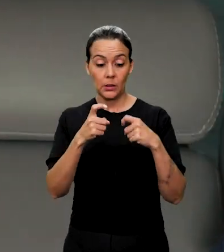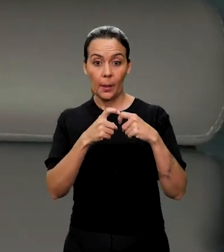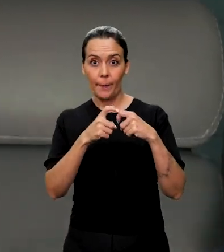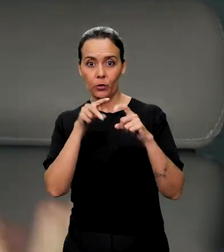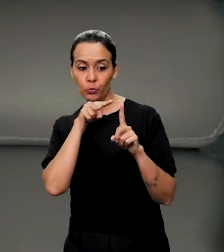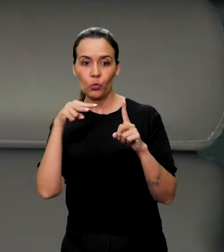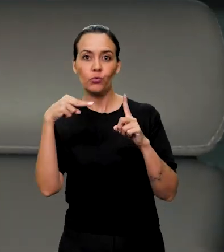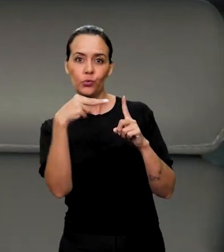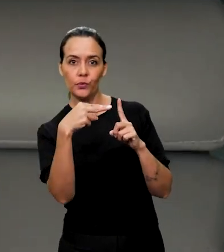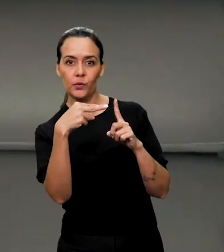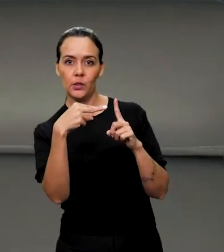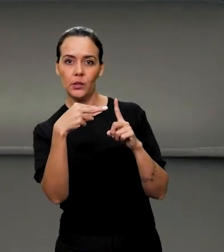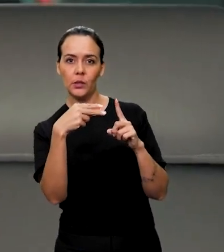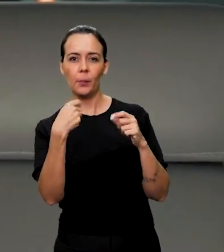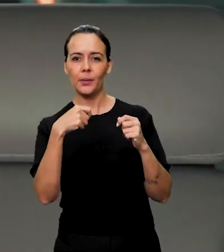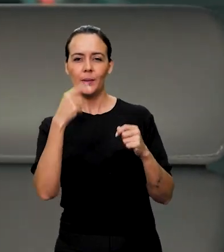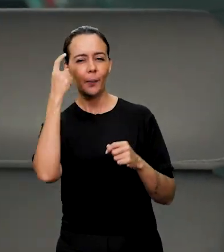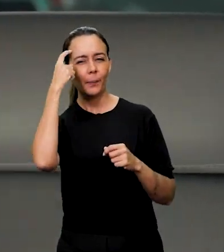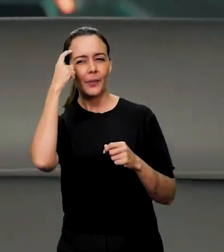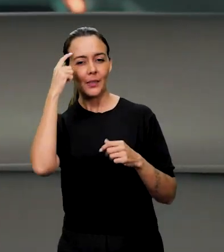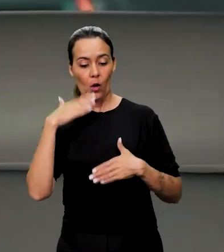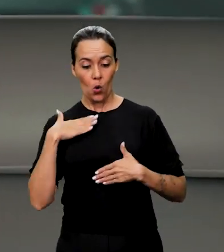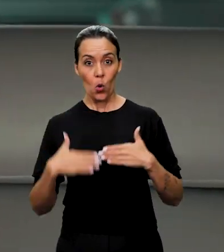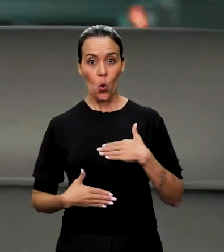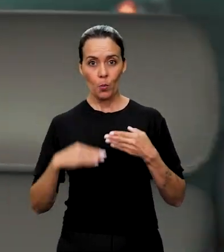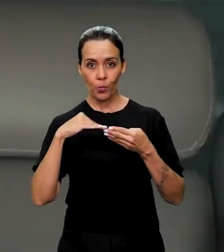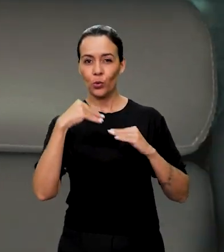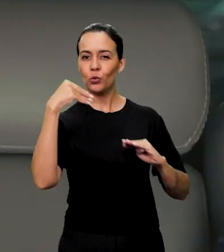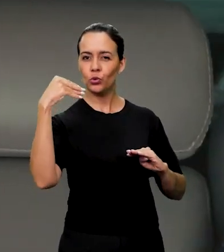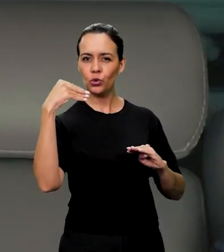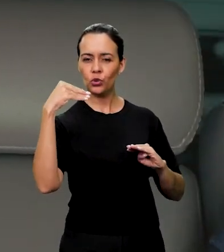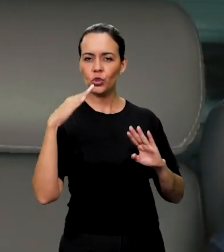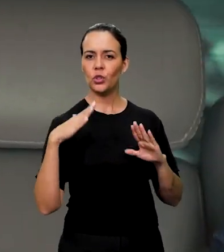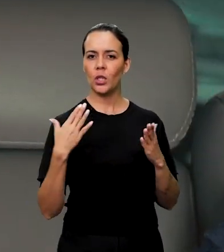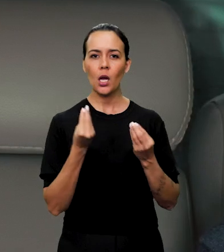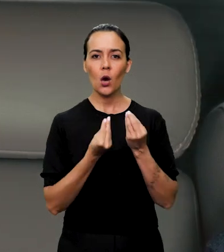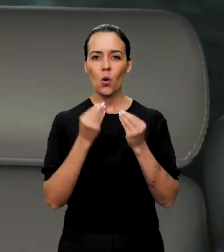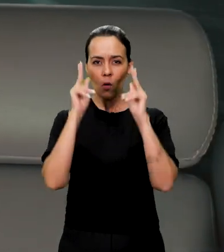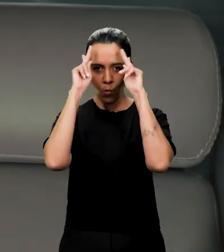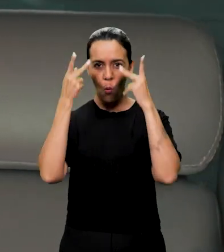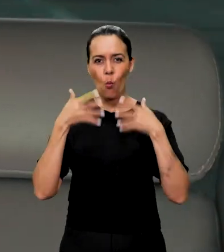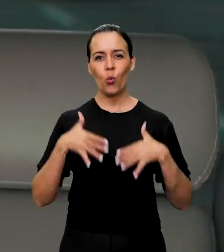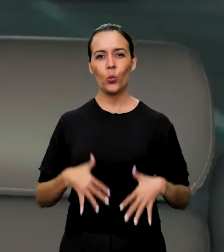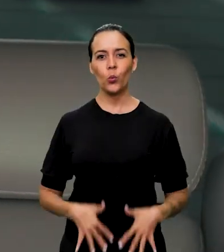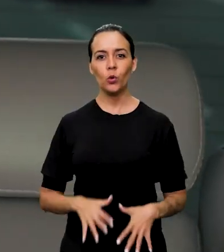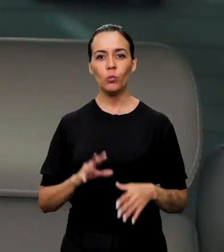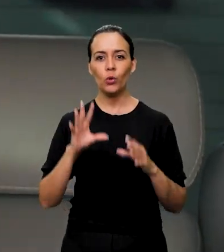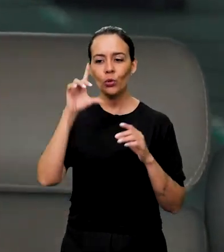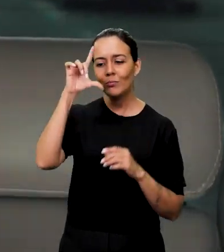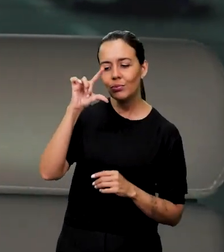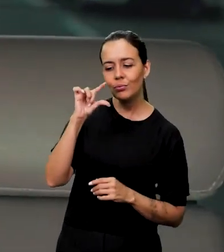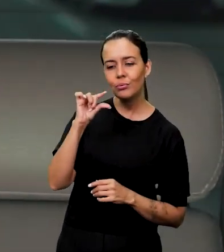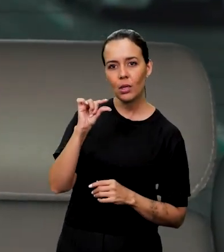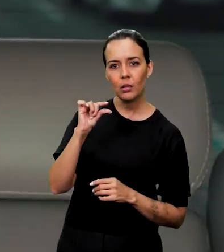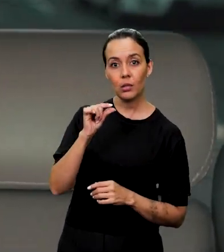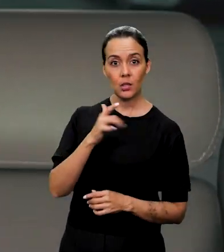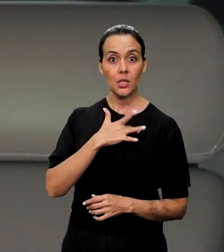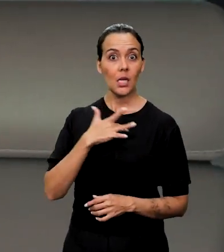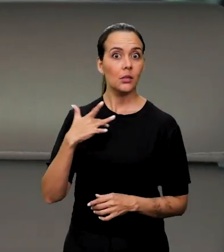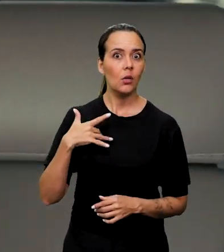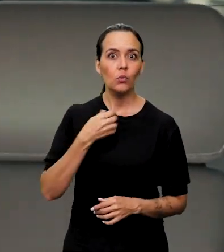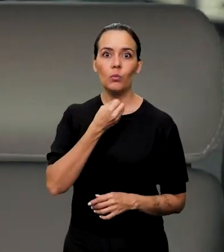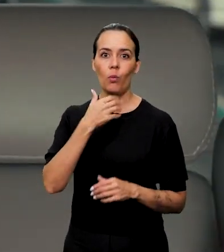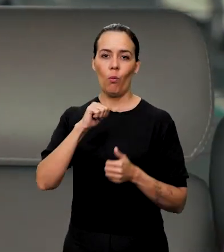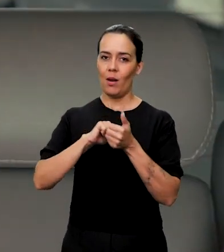né, um pouquinho do lado até biológico e físico, qual é o impacto dessa diminuição hormonal, tanto para a sua qualidade de vida, saúde, quanto para a sua